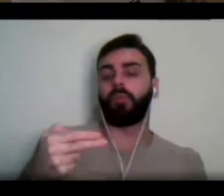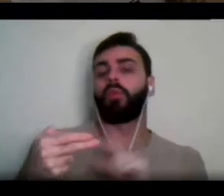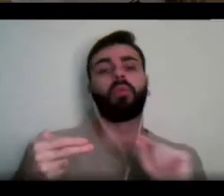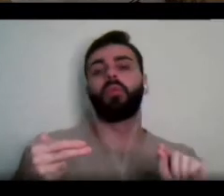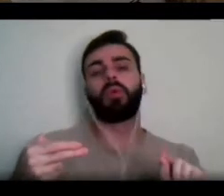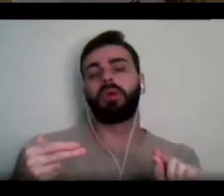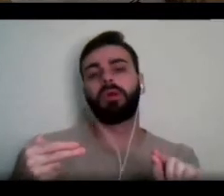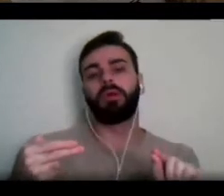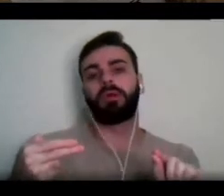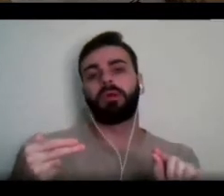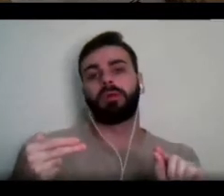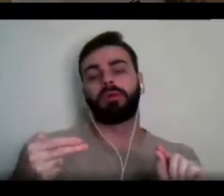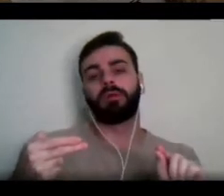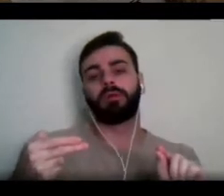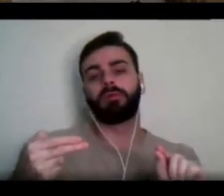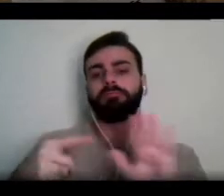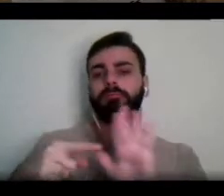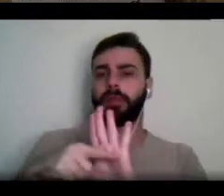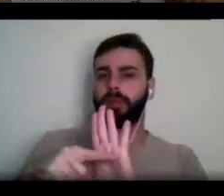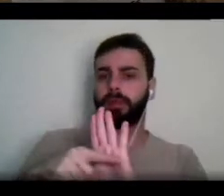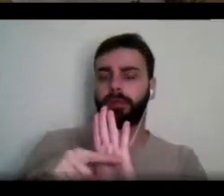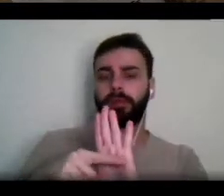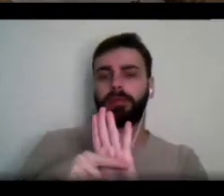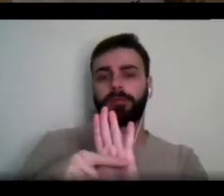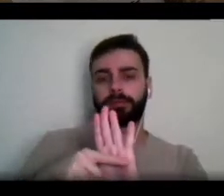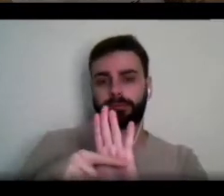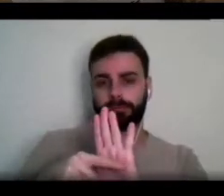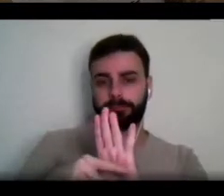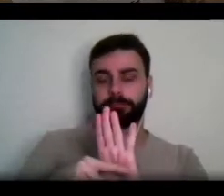eu vou ter que a aceleração vai ser igual